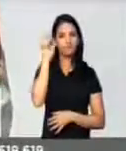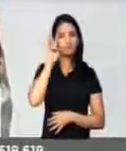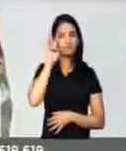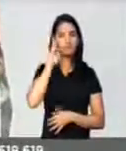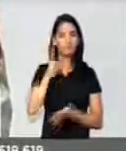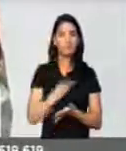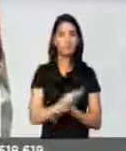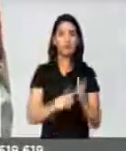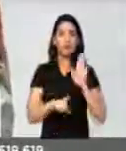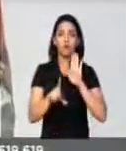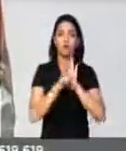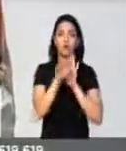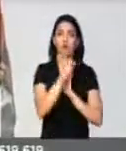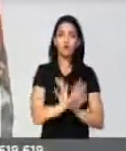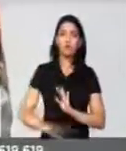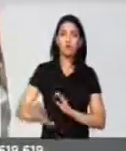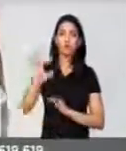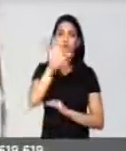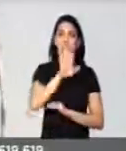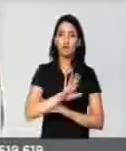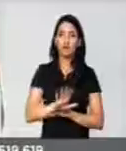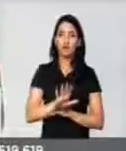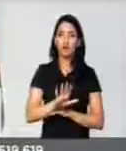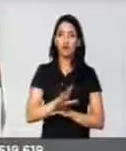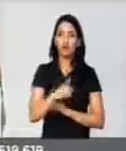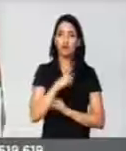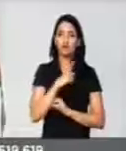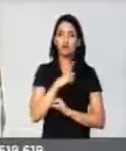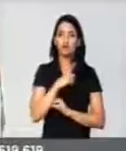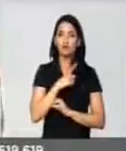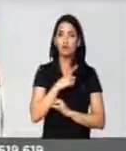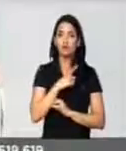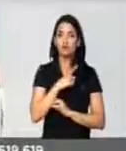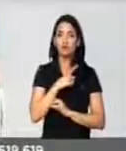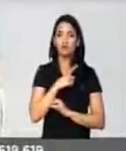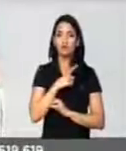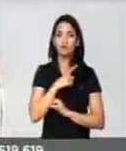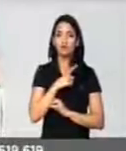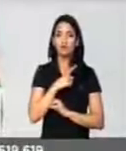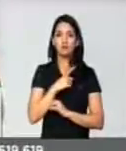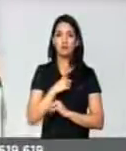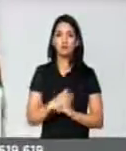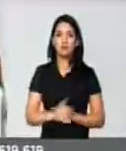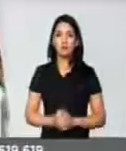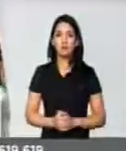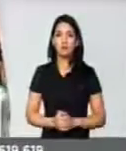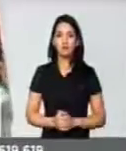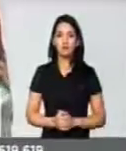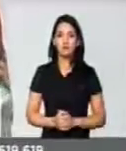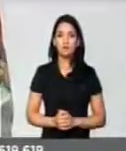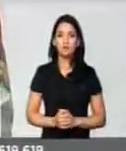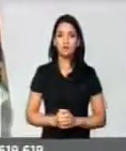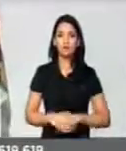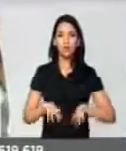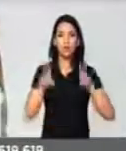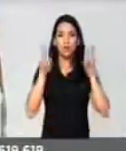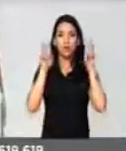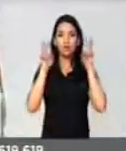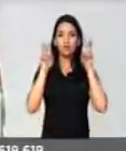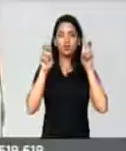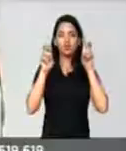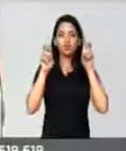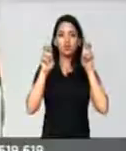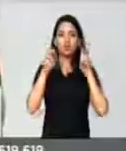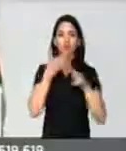concedeu ao nosso muito querido e inesquecível doutor Miguel Arraes o título de Herói